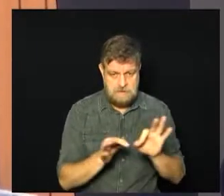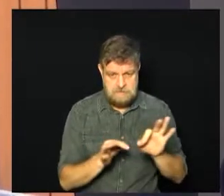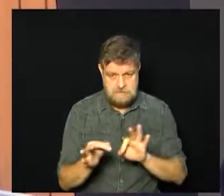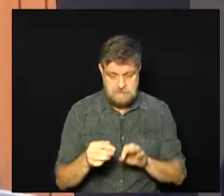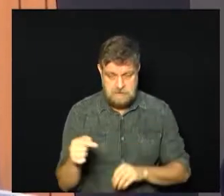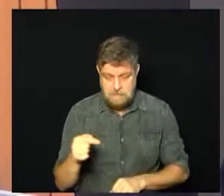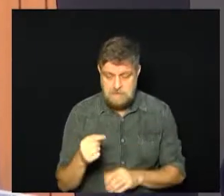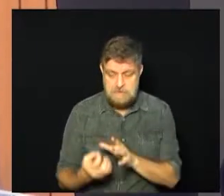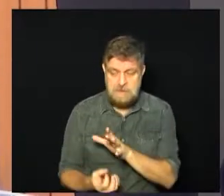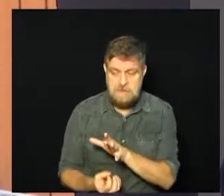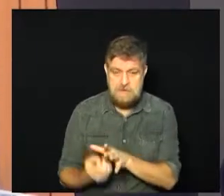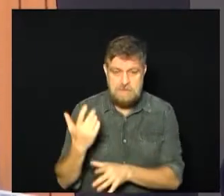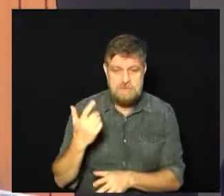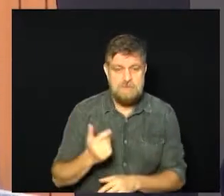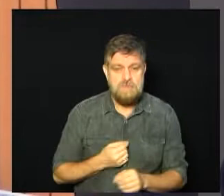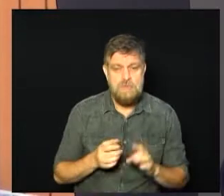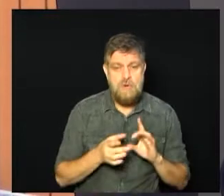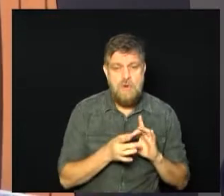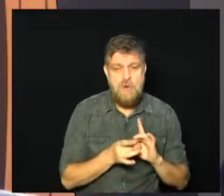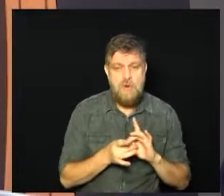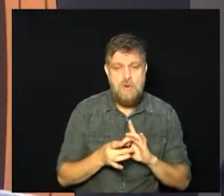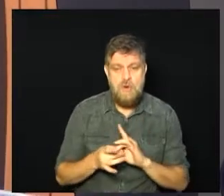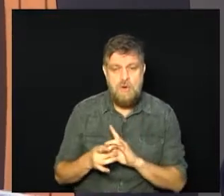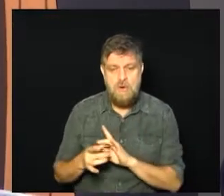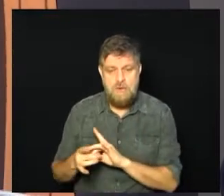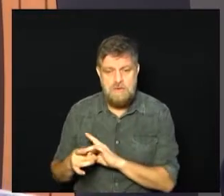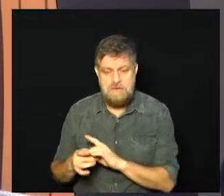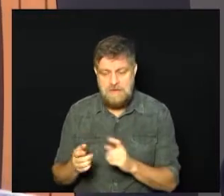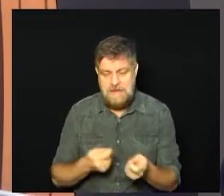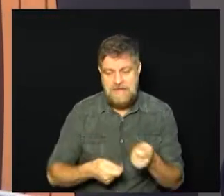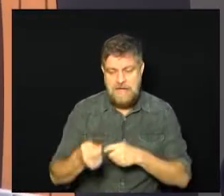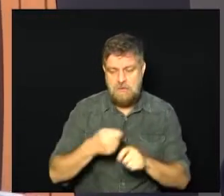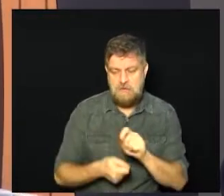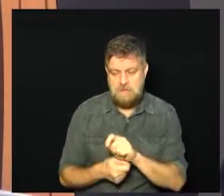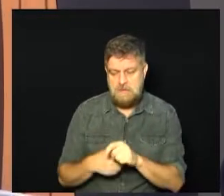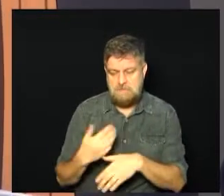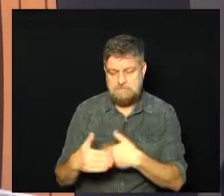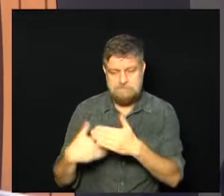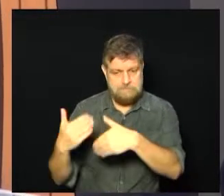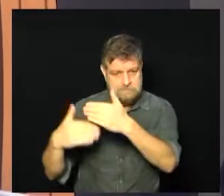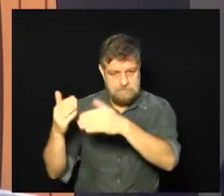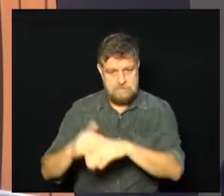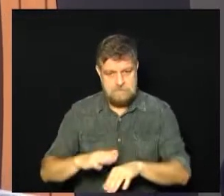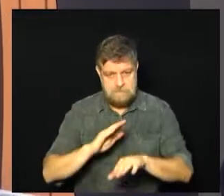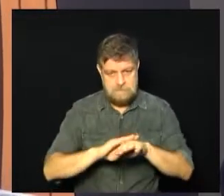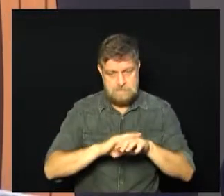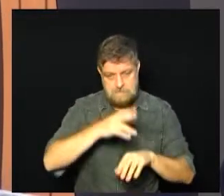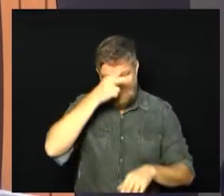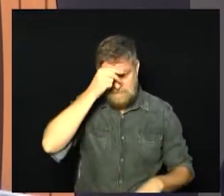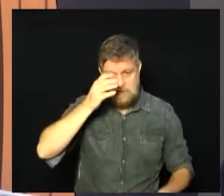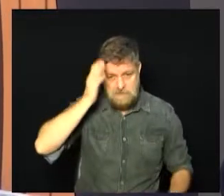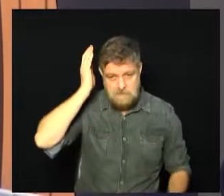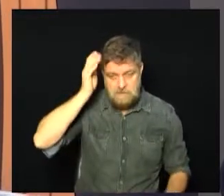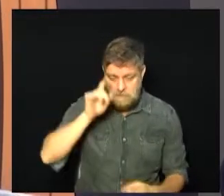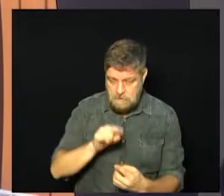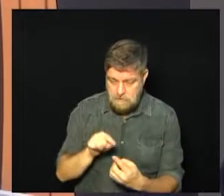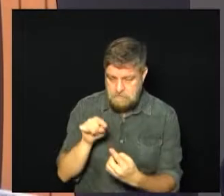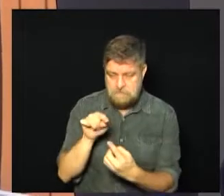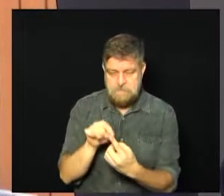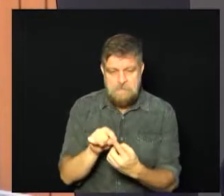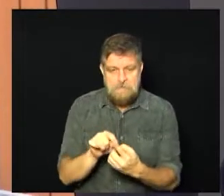surgiu no contexto do programa de aceleração da economia, promovido pelo senhor prefeito, com o objetivo de